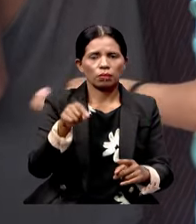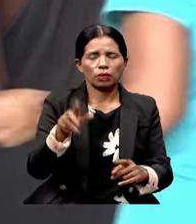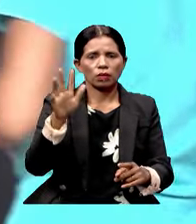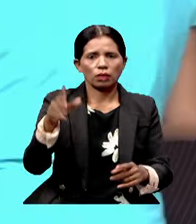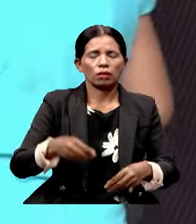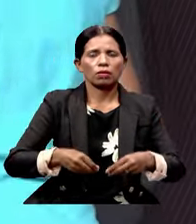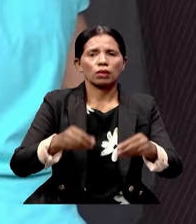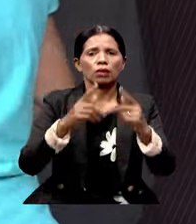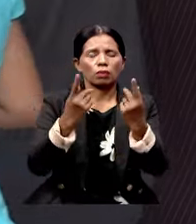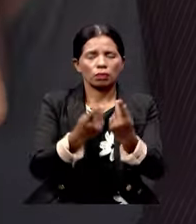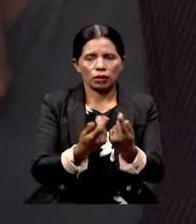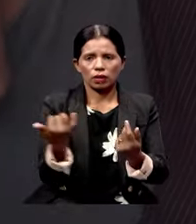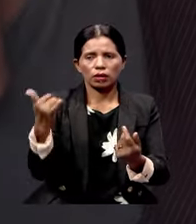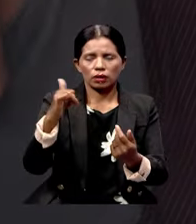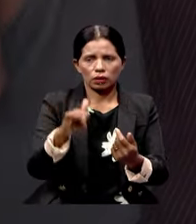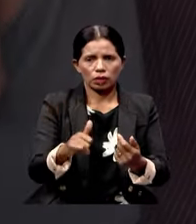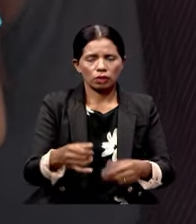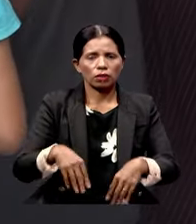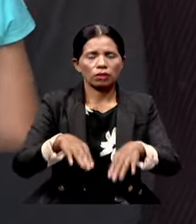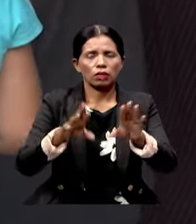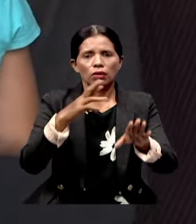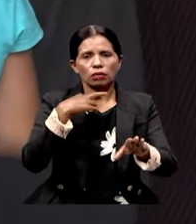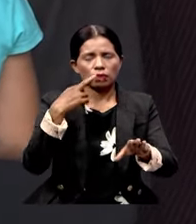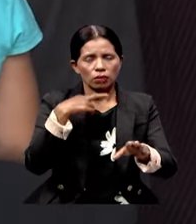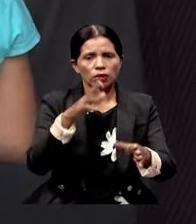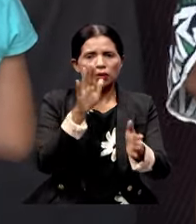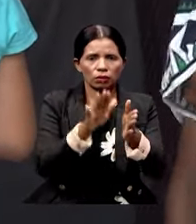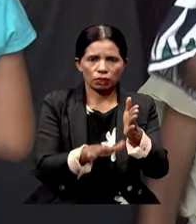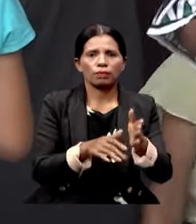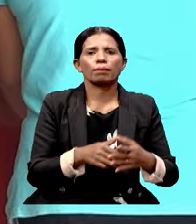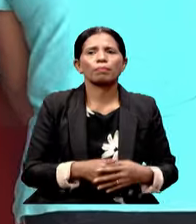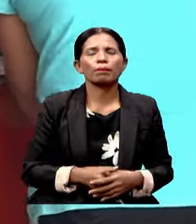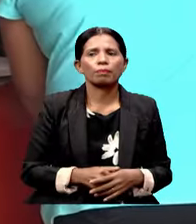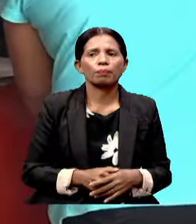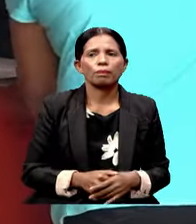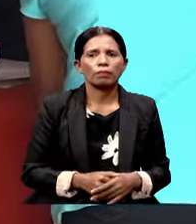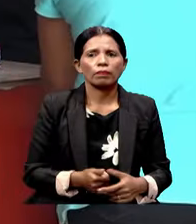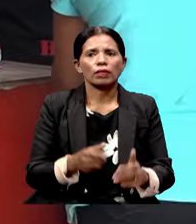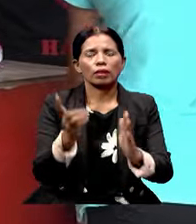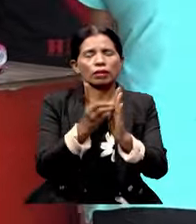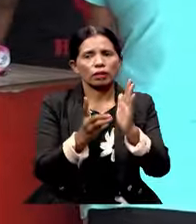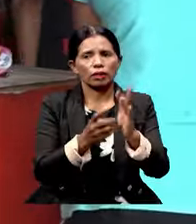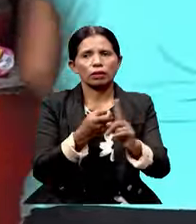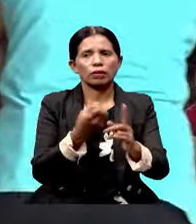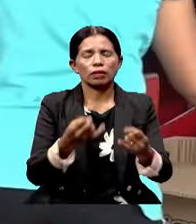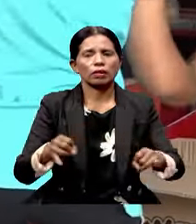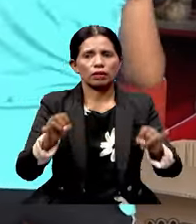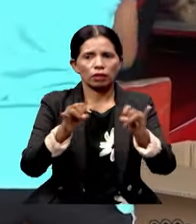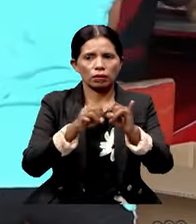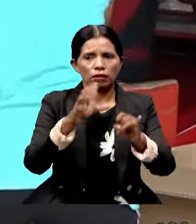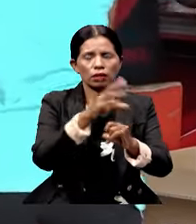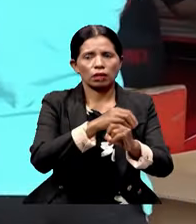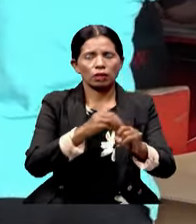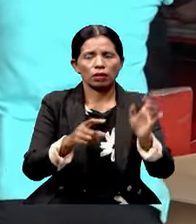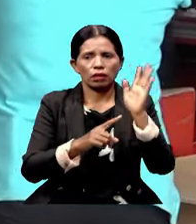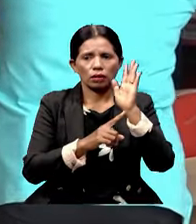ona empresa importadora sira balun, o di fan fos o fulin baratu. Tur dado susi Instituto de Estatística Timor-Leste,